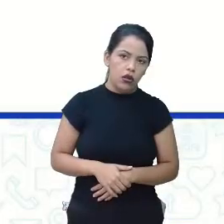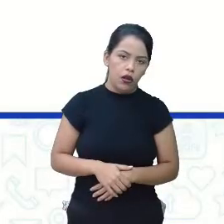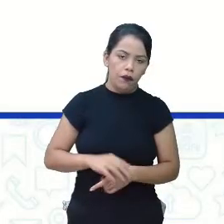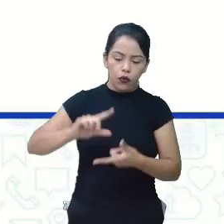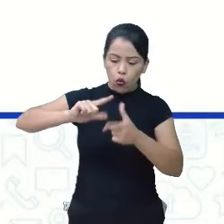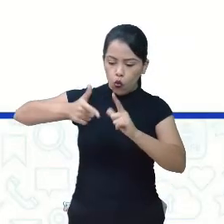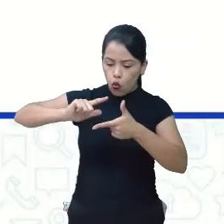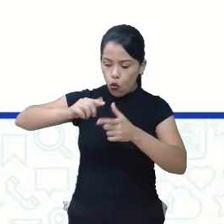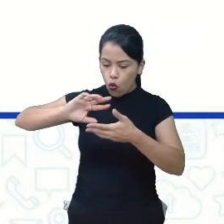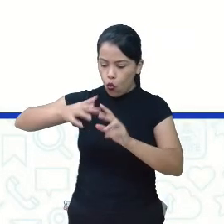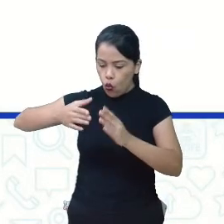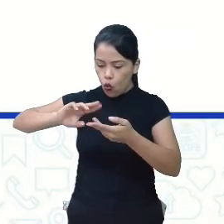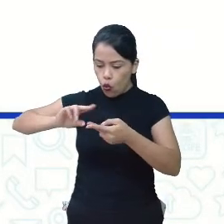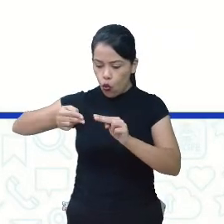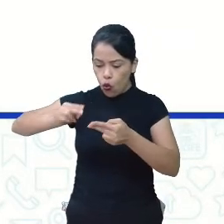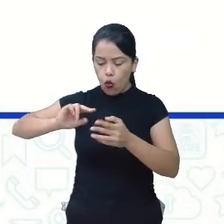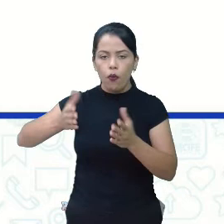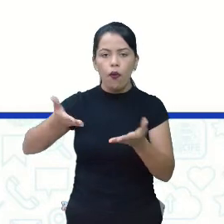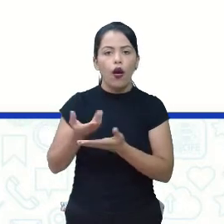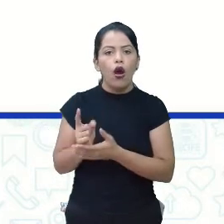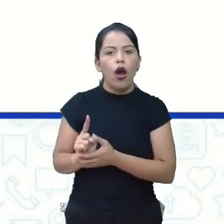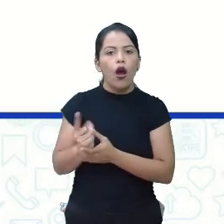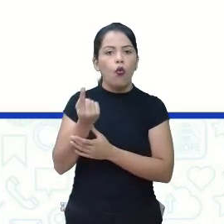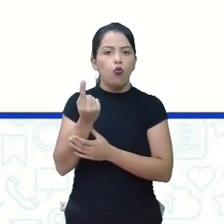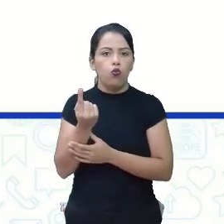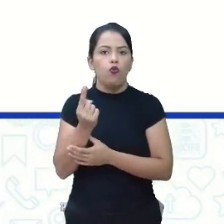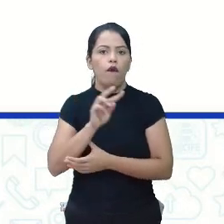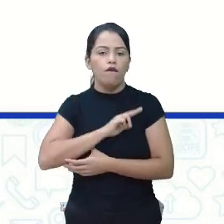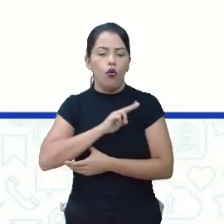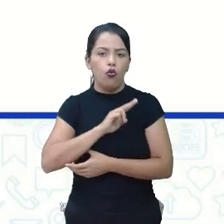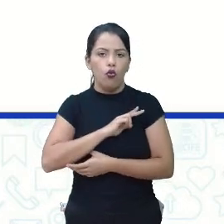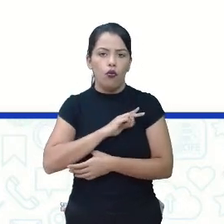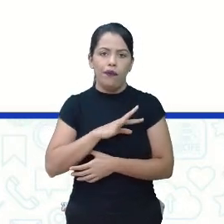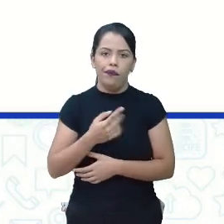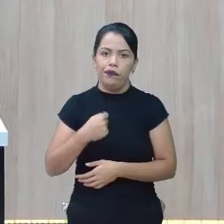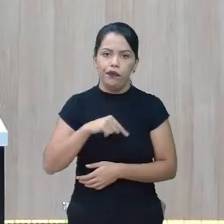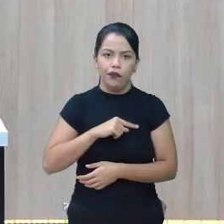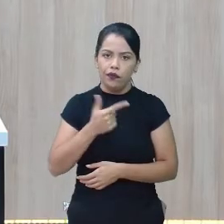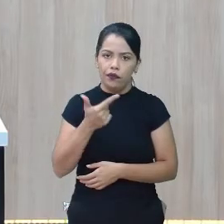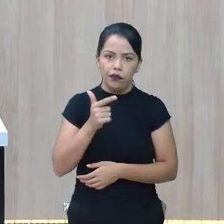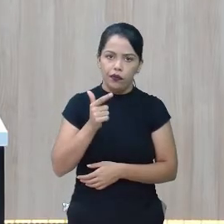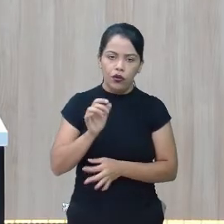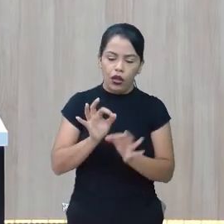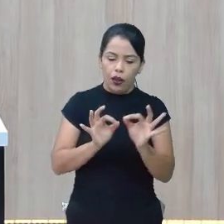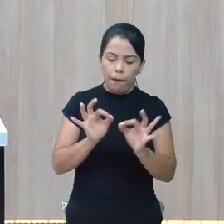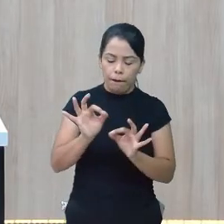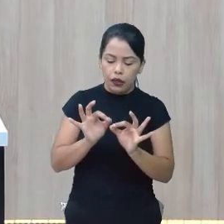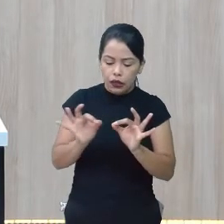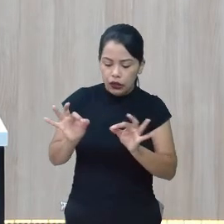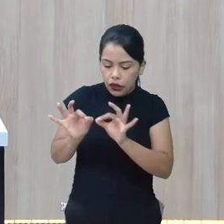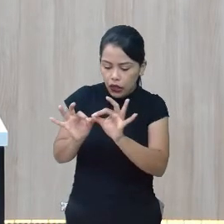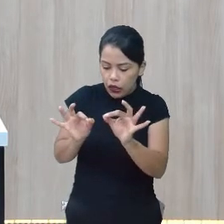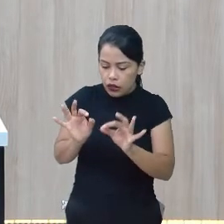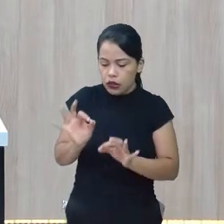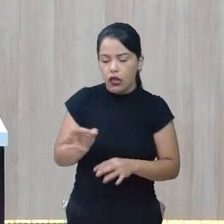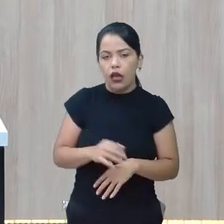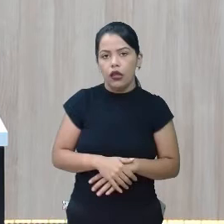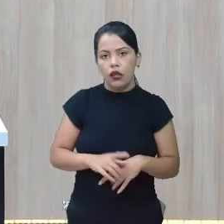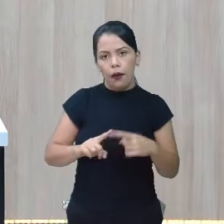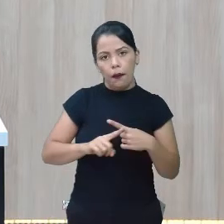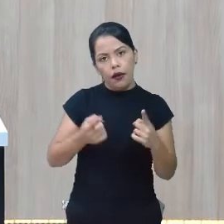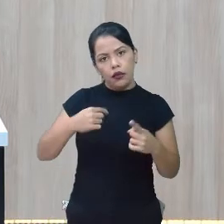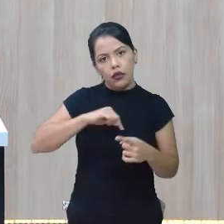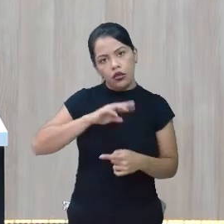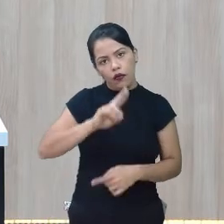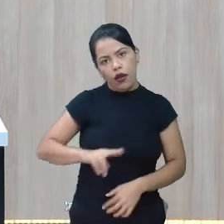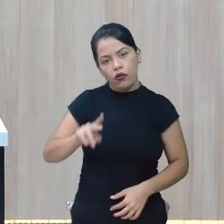como esse aqui, sendo uma unidade de volume. A gente ainda não deu medida para ele e a gente vai estar usando esse